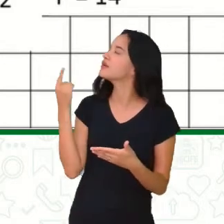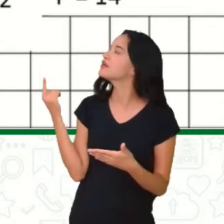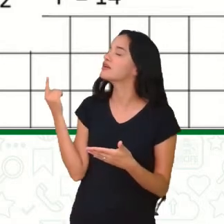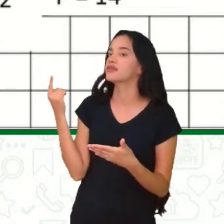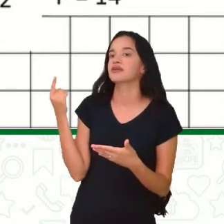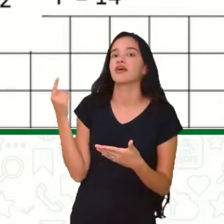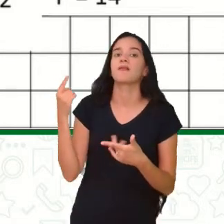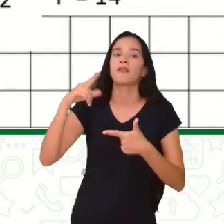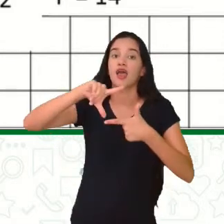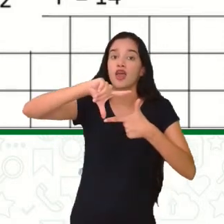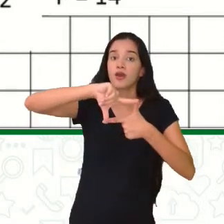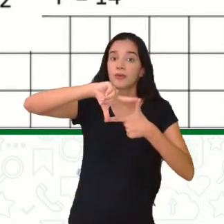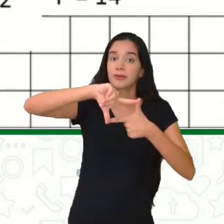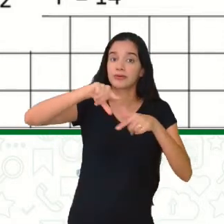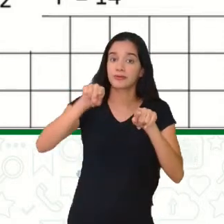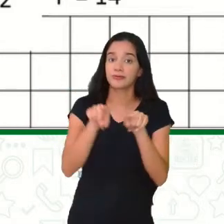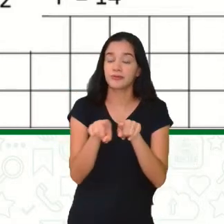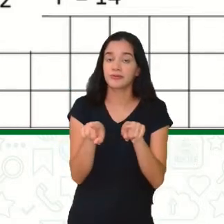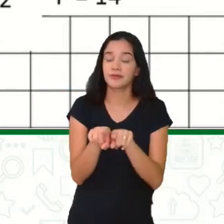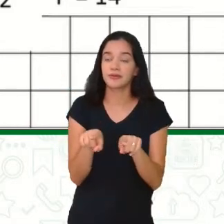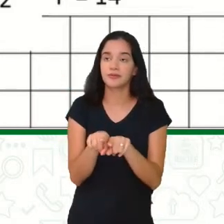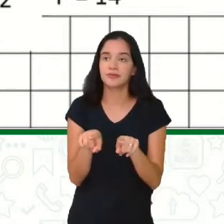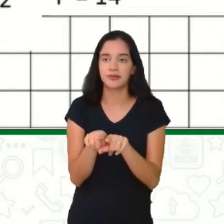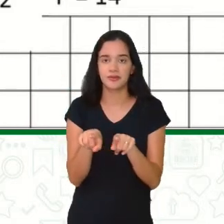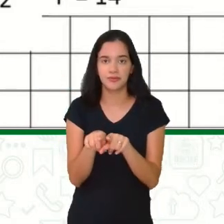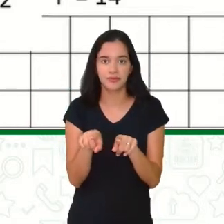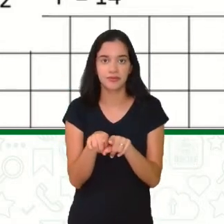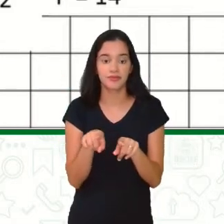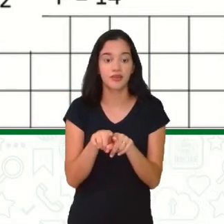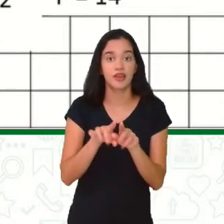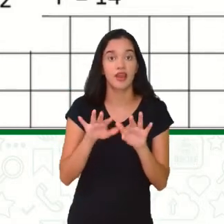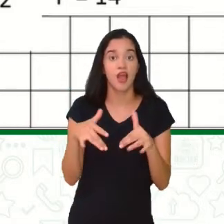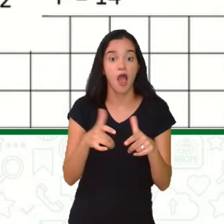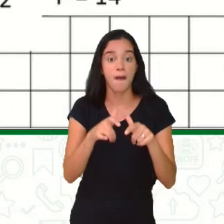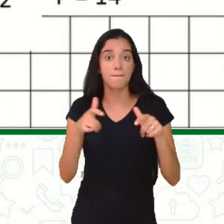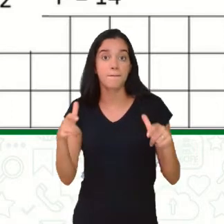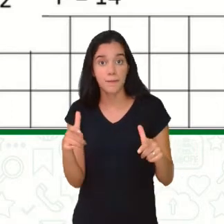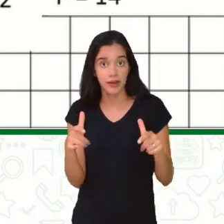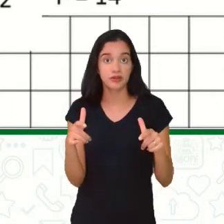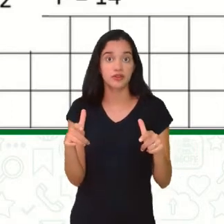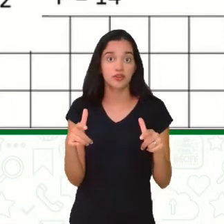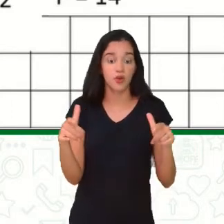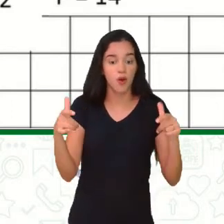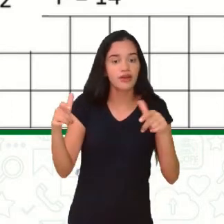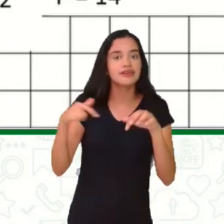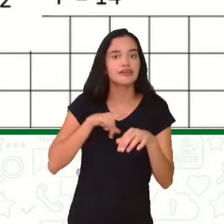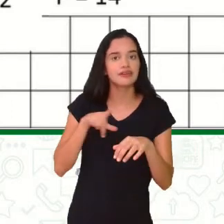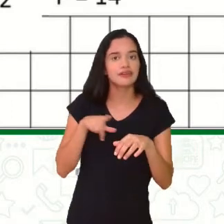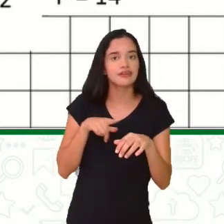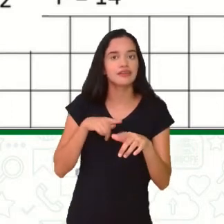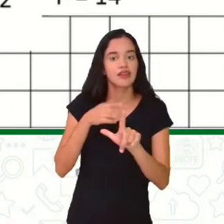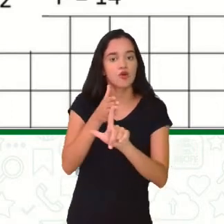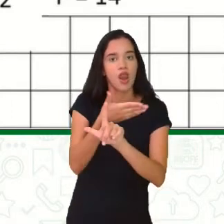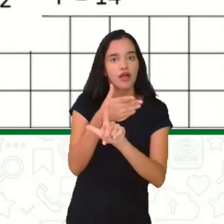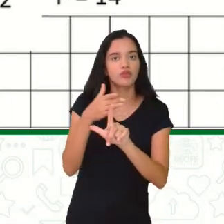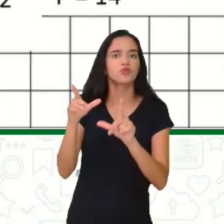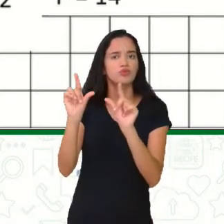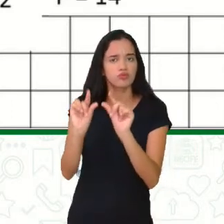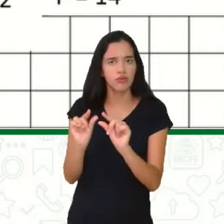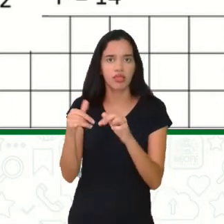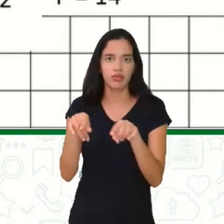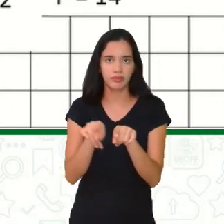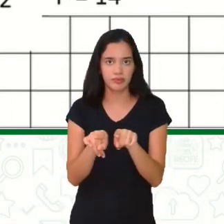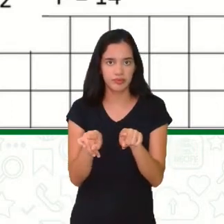um retângulo também. São dois lados maiores e dois menores, né? E que por coincidência também vai me